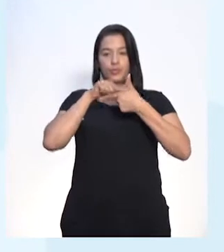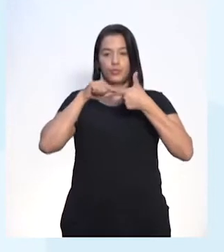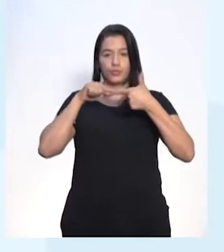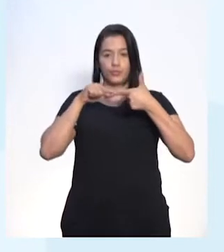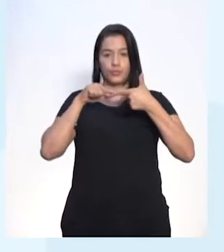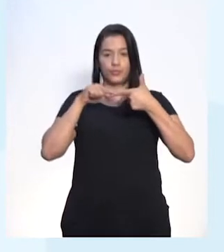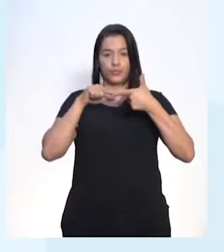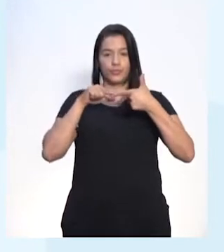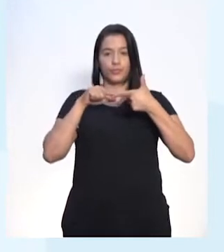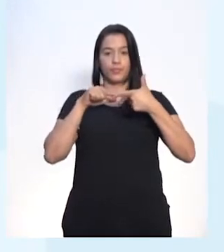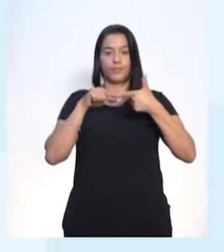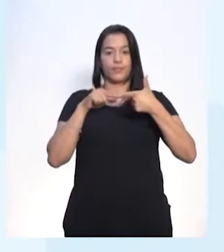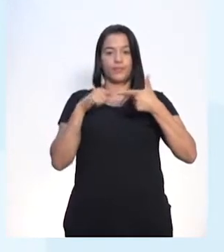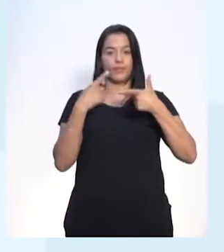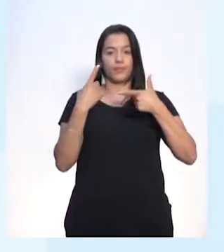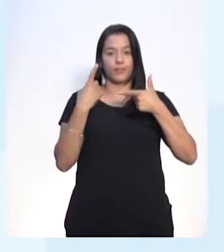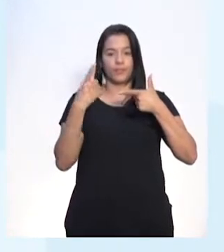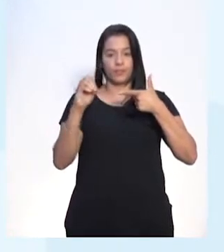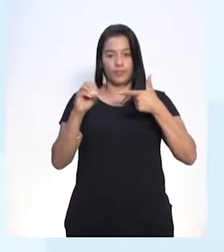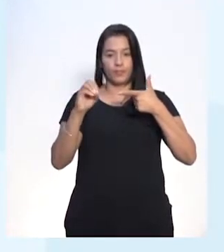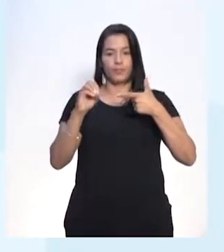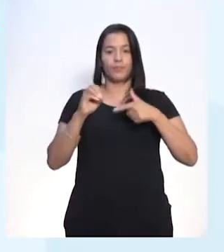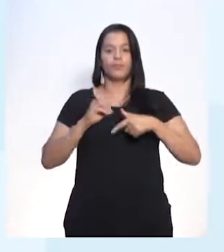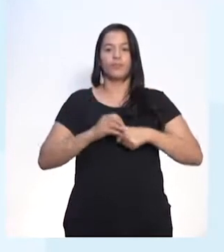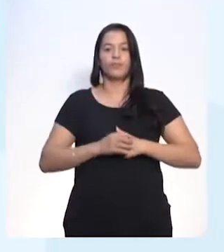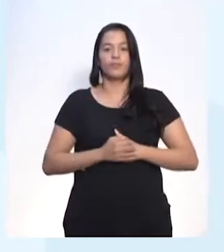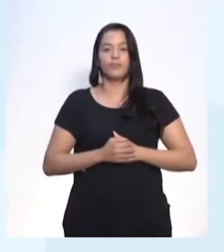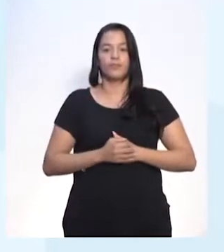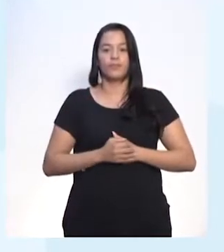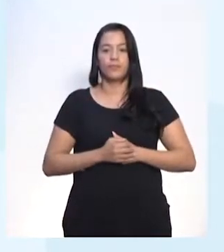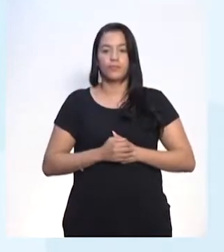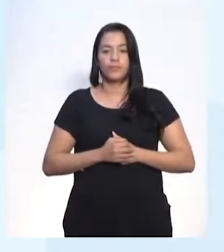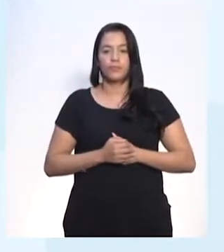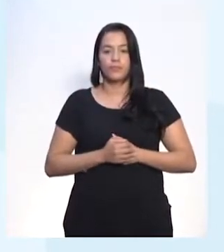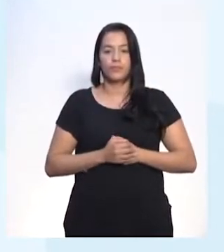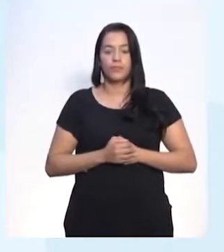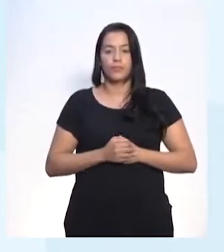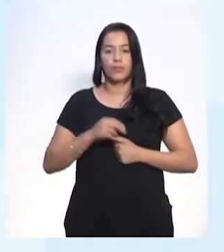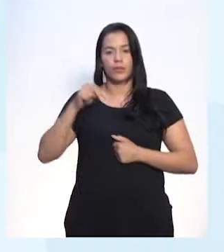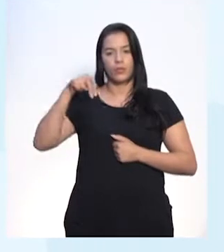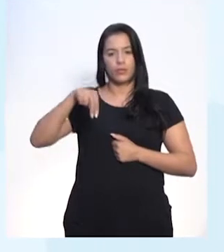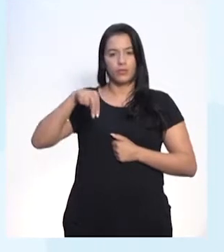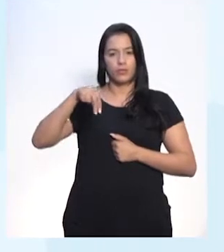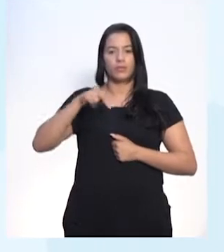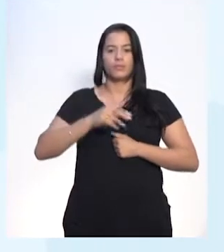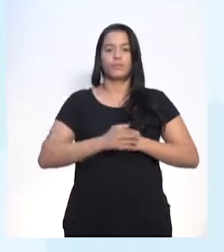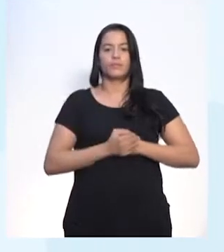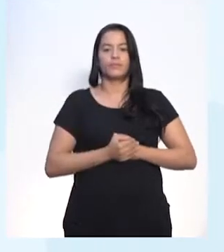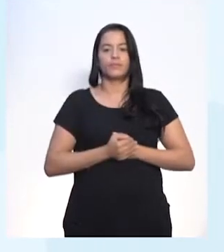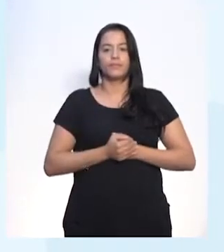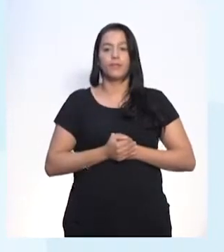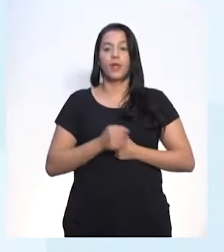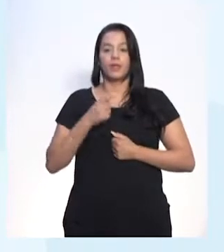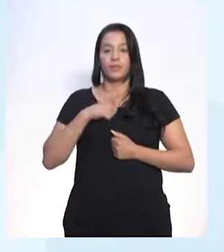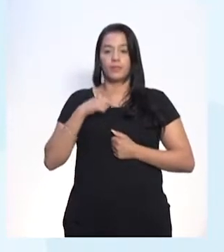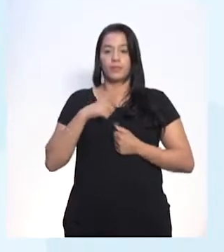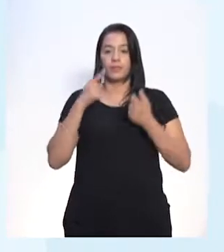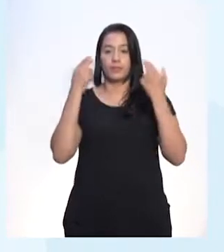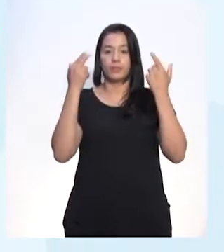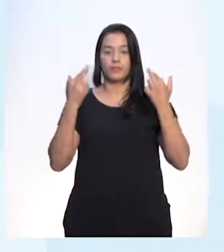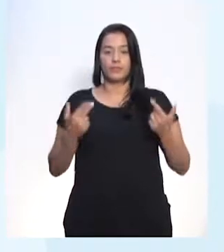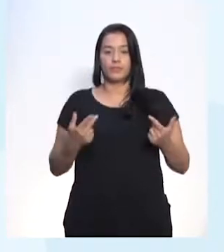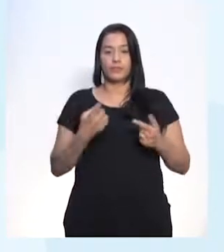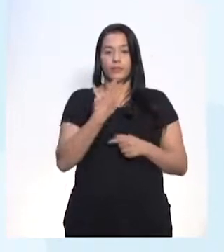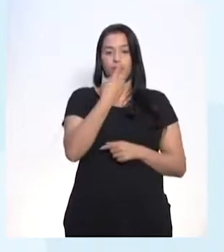e o cateto que forma o ângulo beta é o N. Então, eu vou ter esta igualdade,